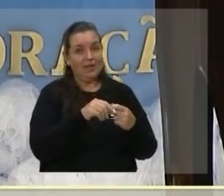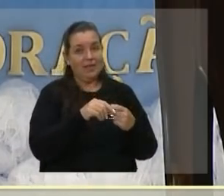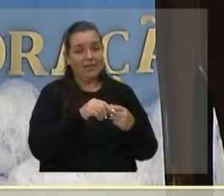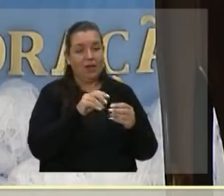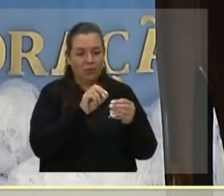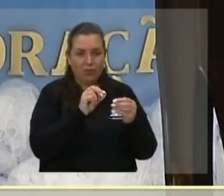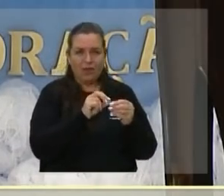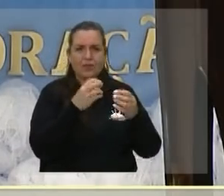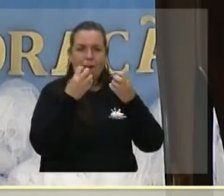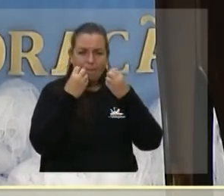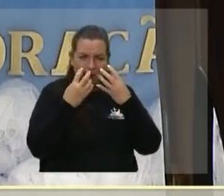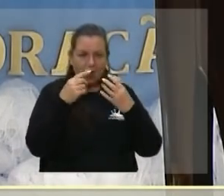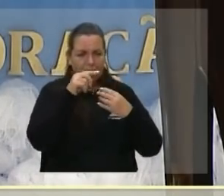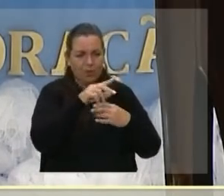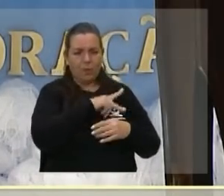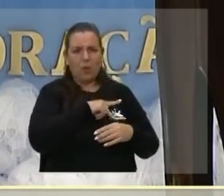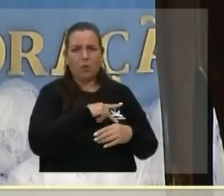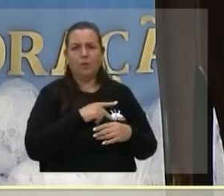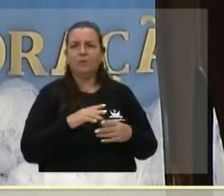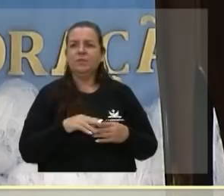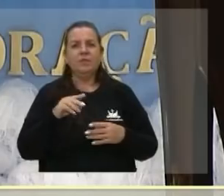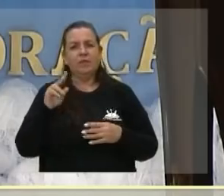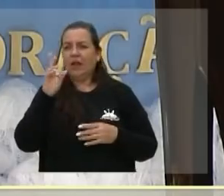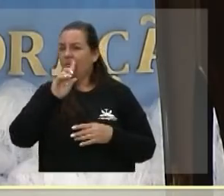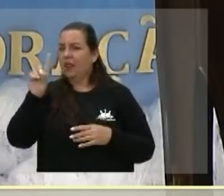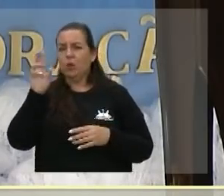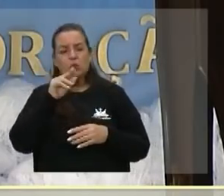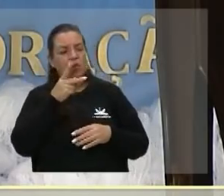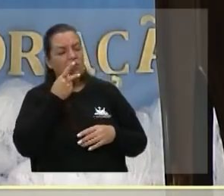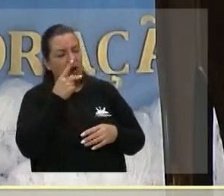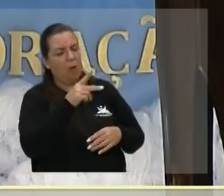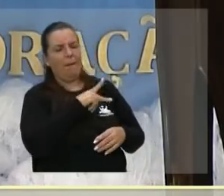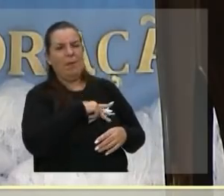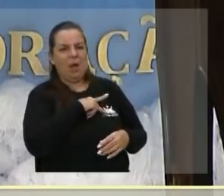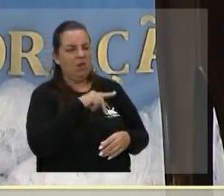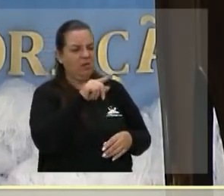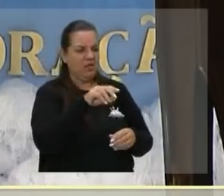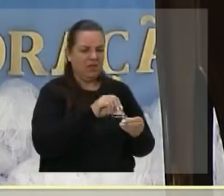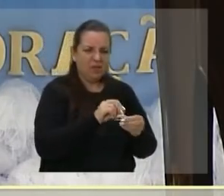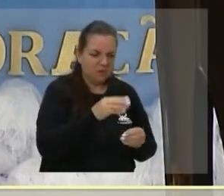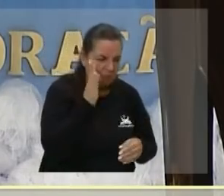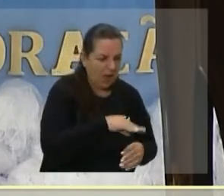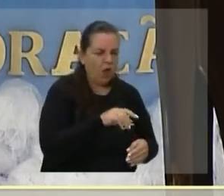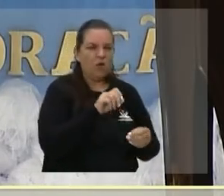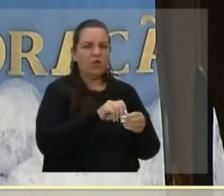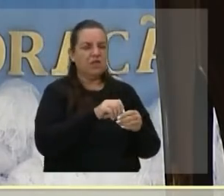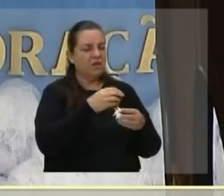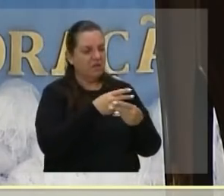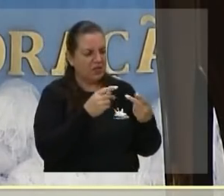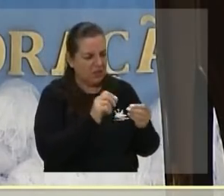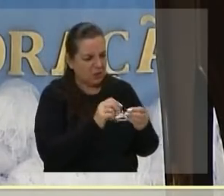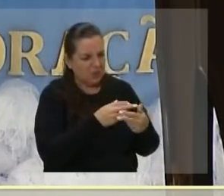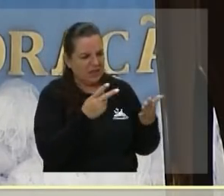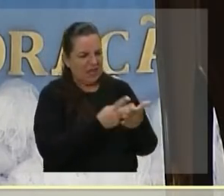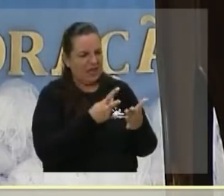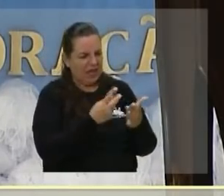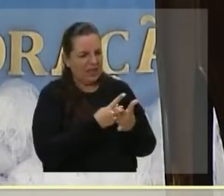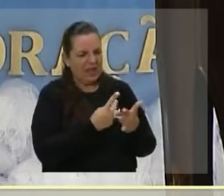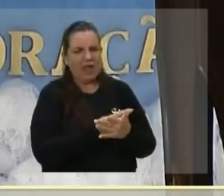ele não ficou toda hora jogando na cara de paulo você foi cúmplice da morte de estêvão